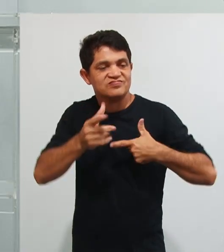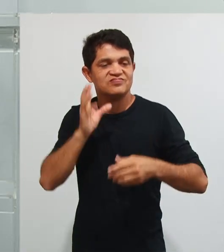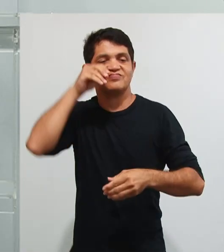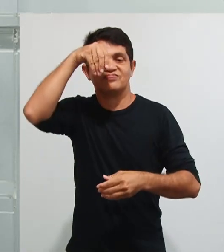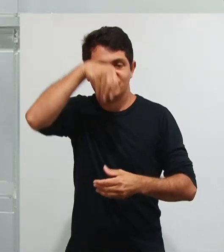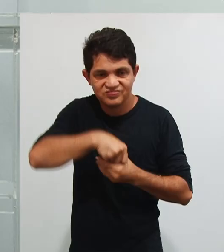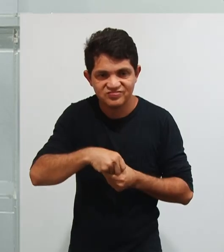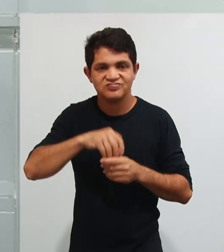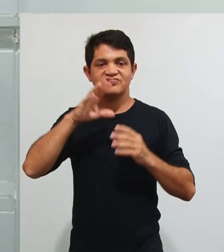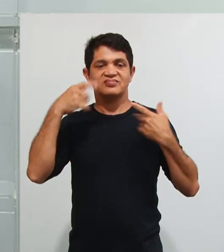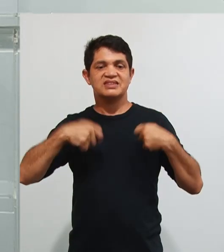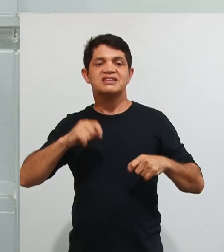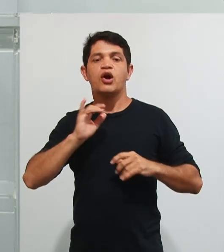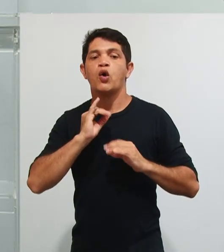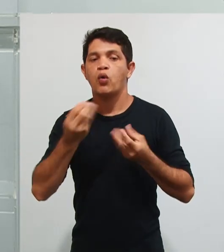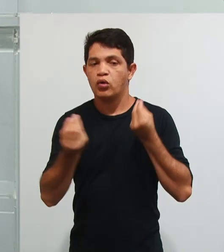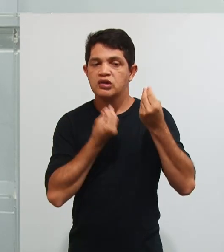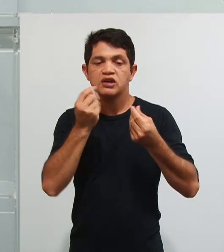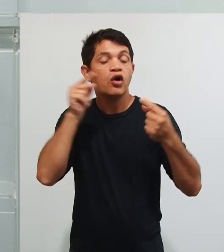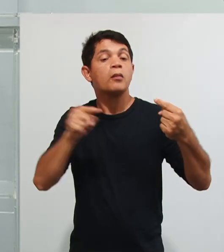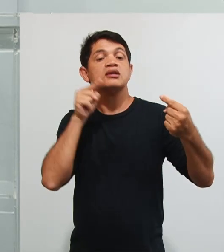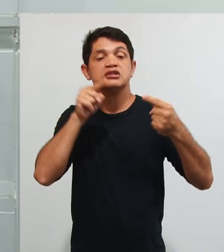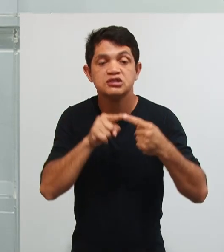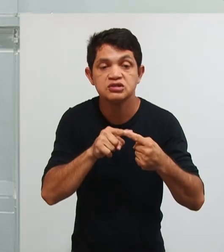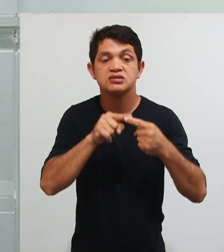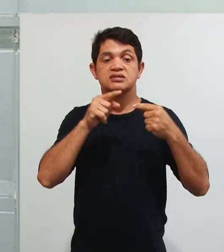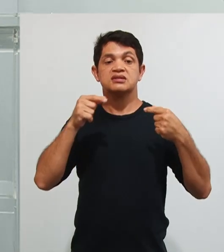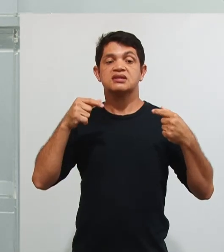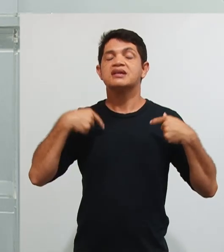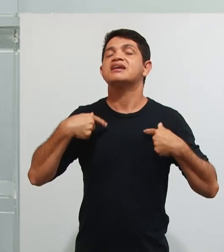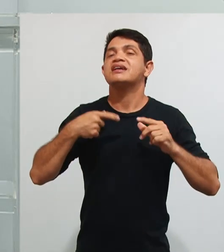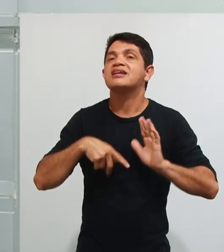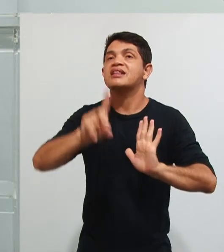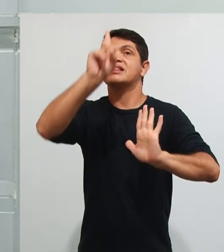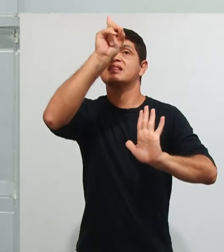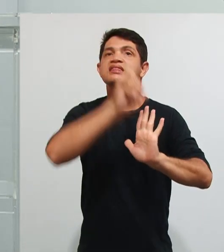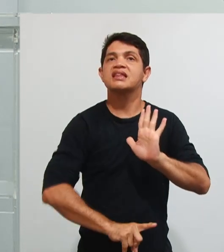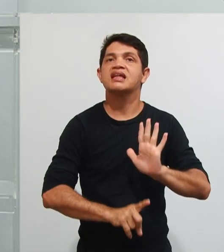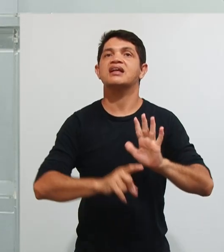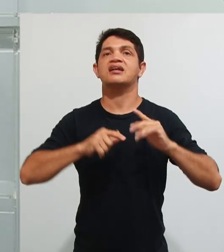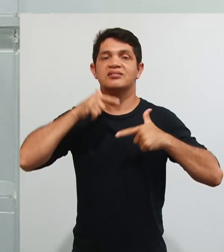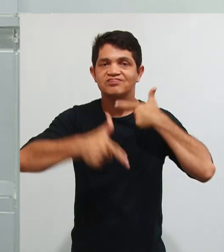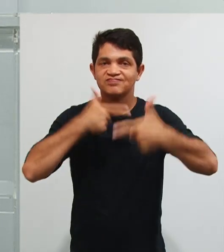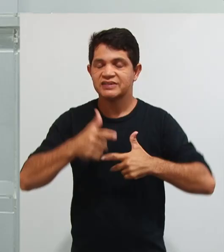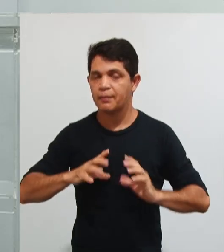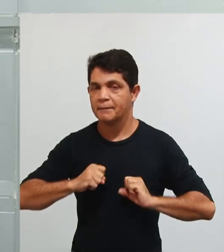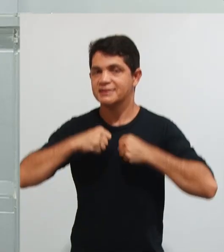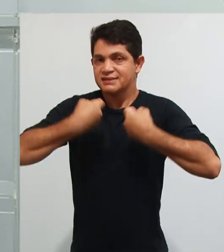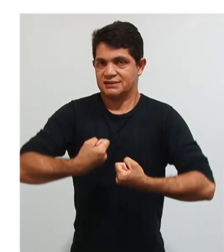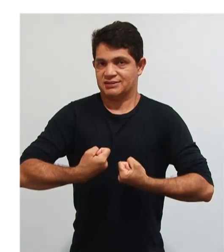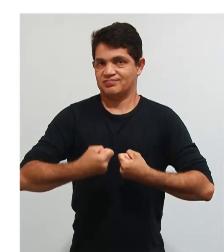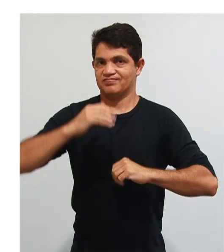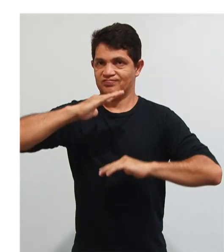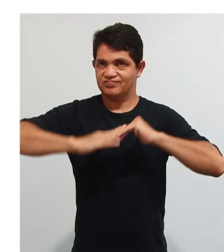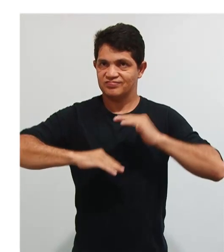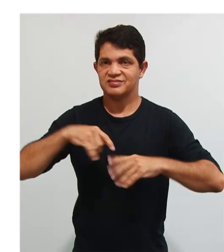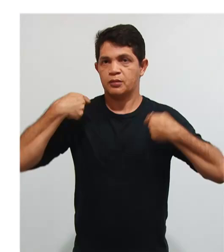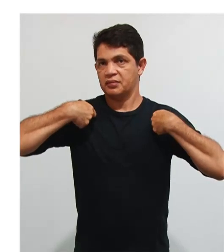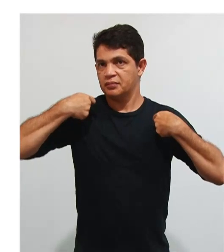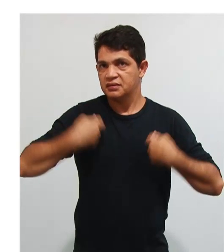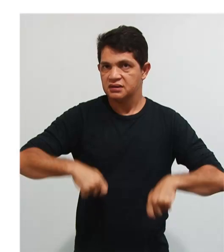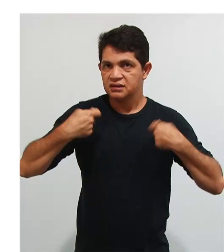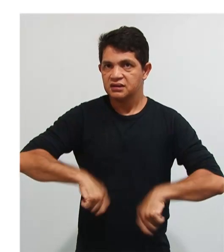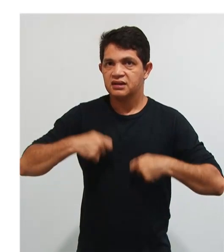repetitiva em dizer objetivos devem ser alcançados, ou seja, preciso